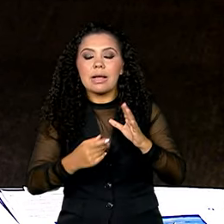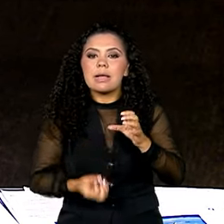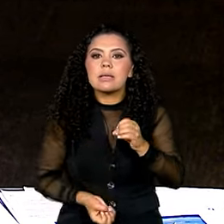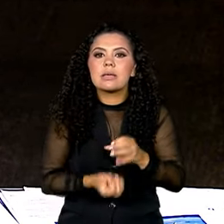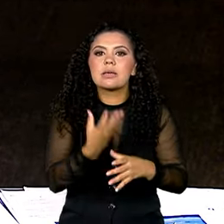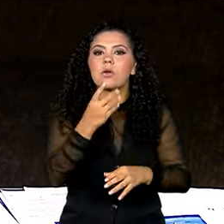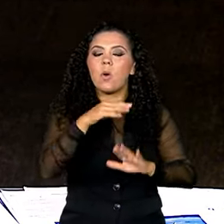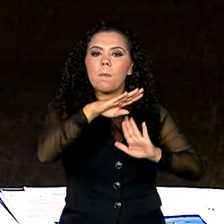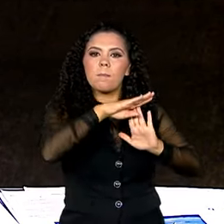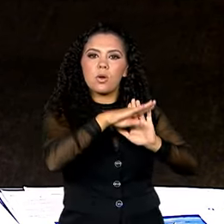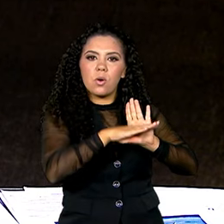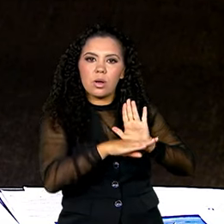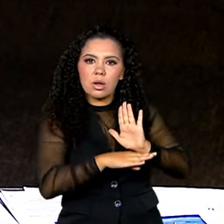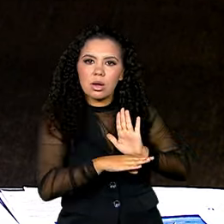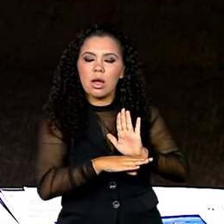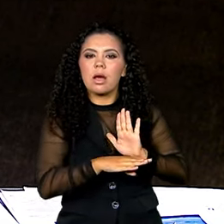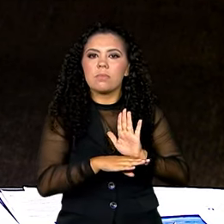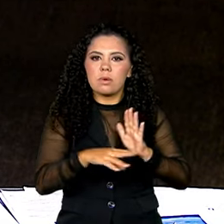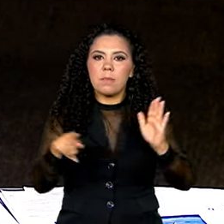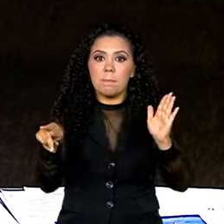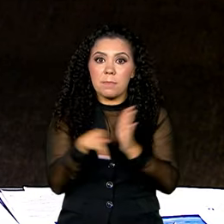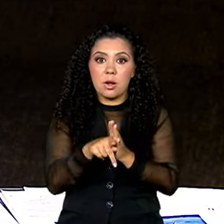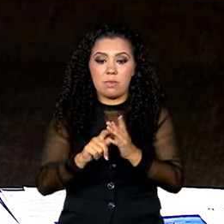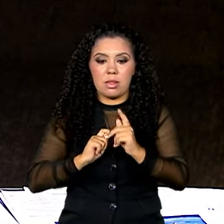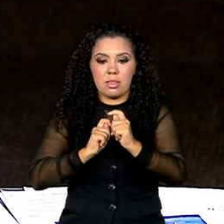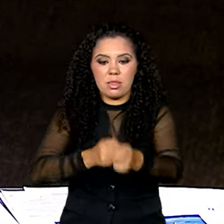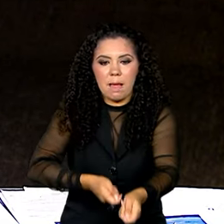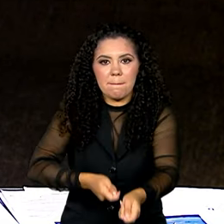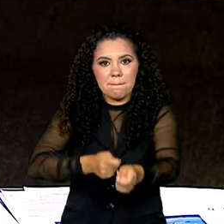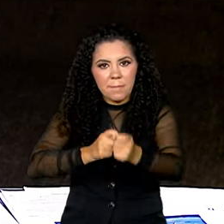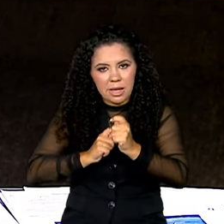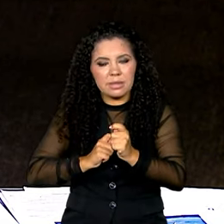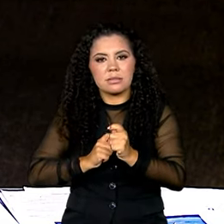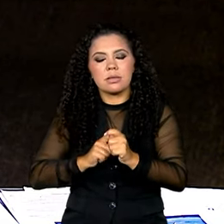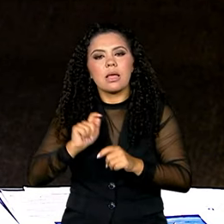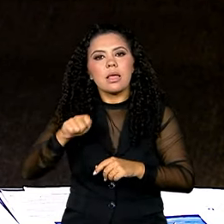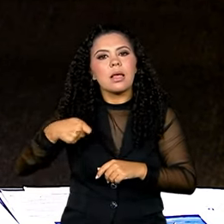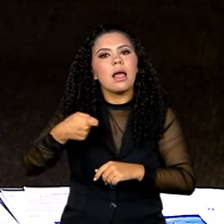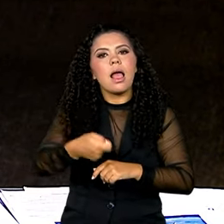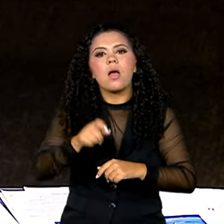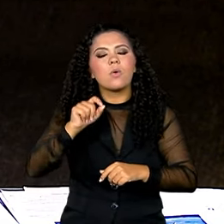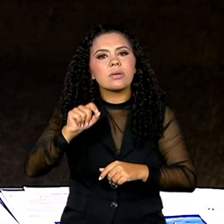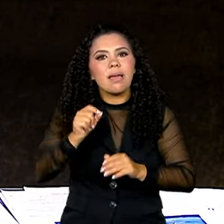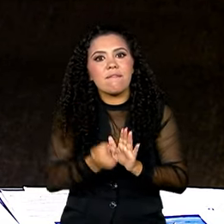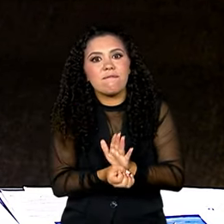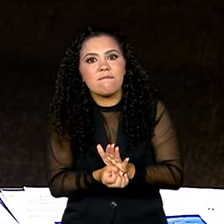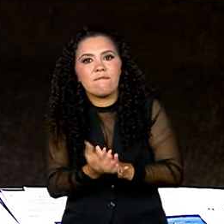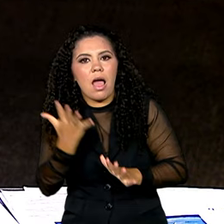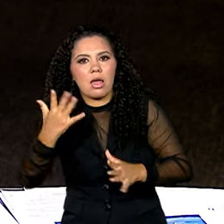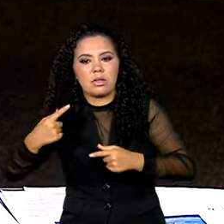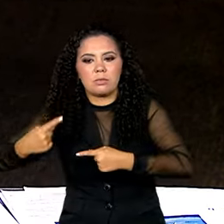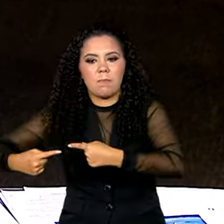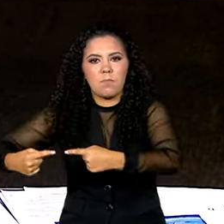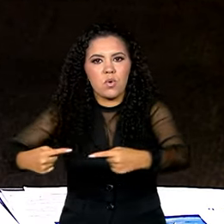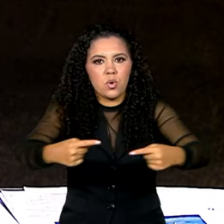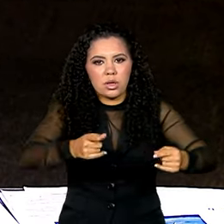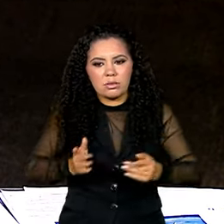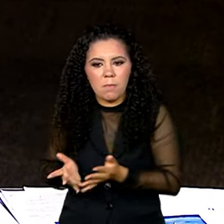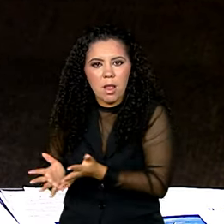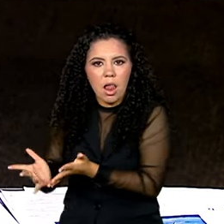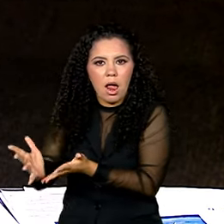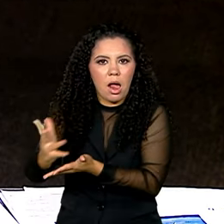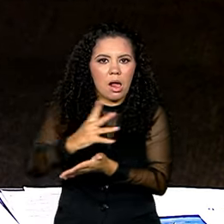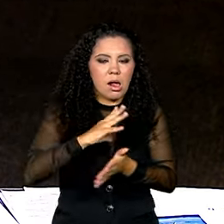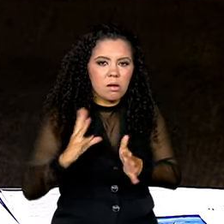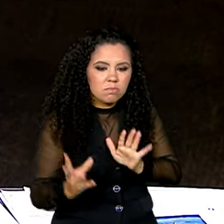Pesca Artesanal, que é um conjunto de políticas que são tocadas em todas as áreas, na cultura,